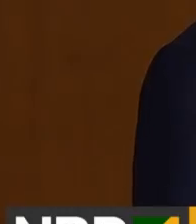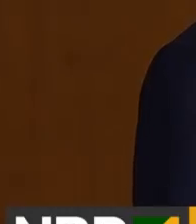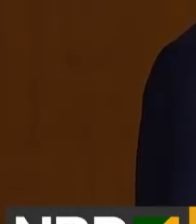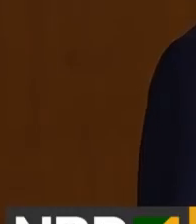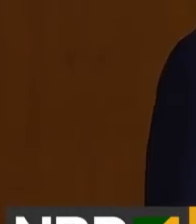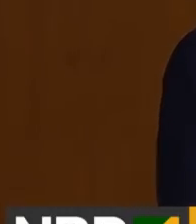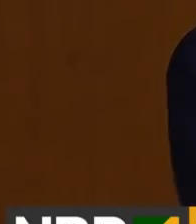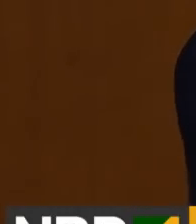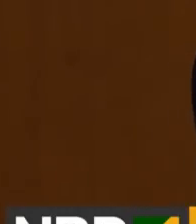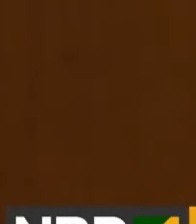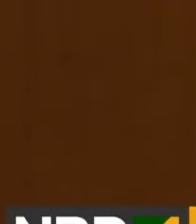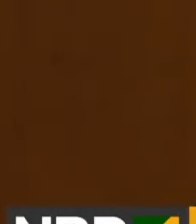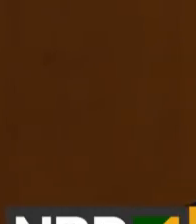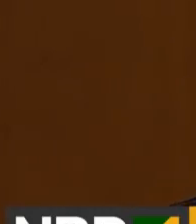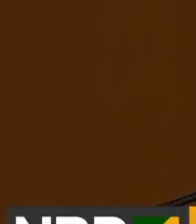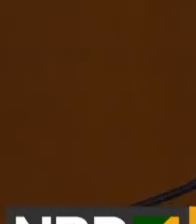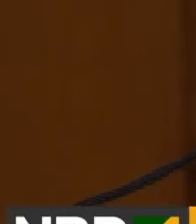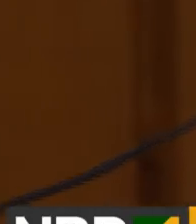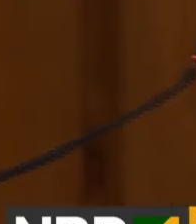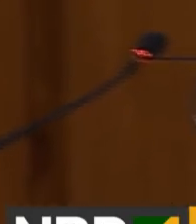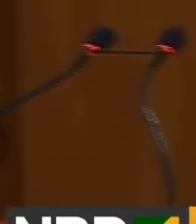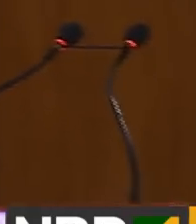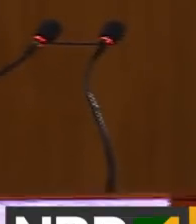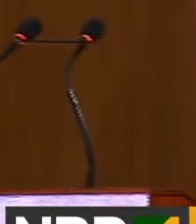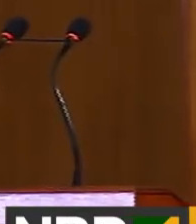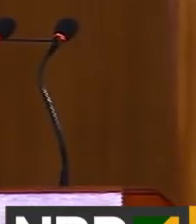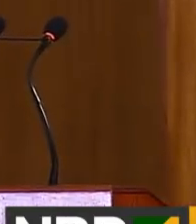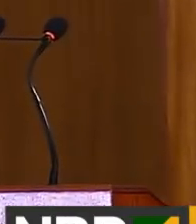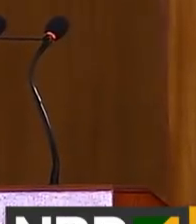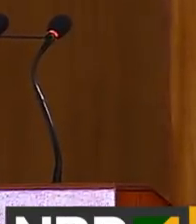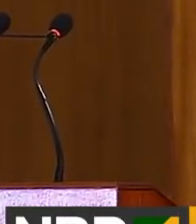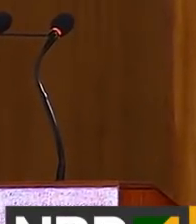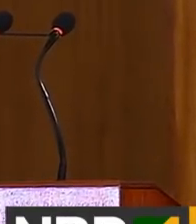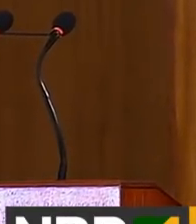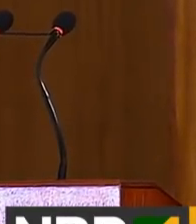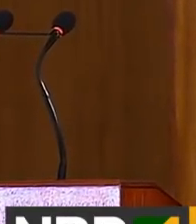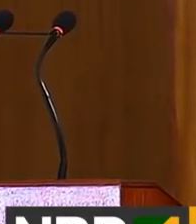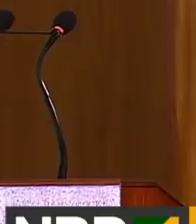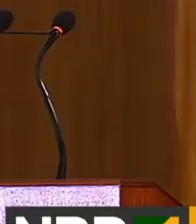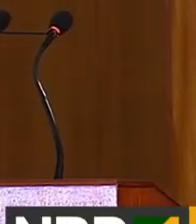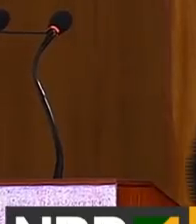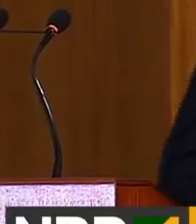e fraternidade entre o Brasil e Chile. Muito obrigada, senhor presidente Temer.